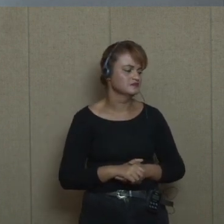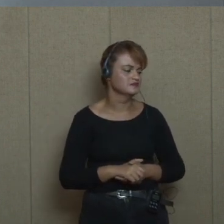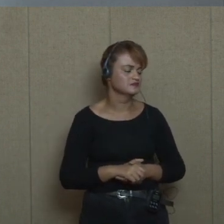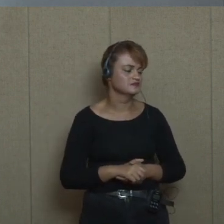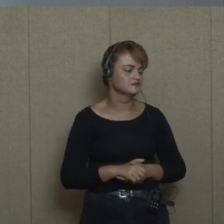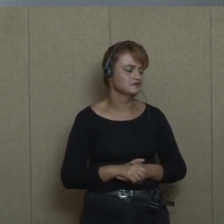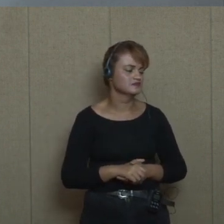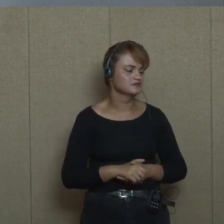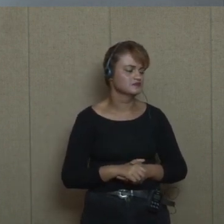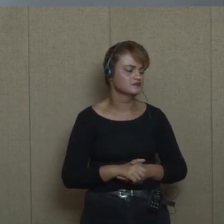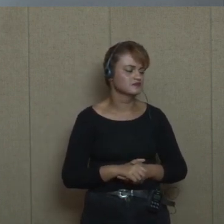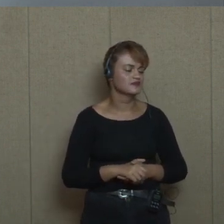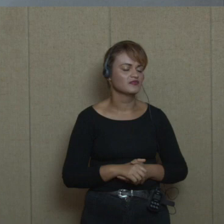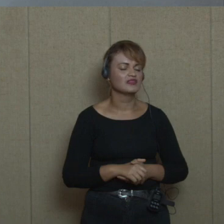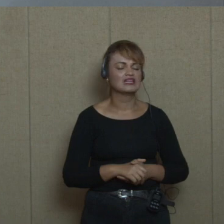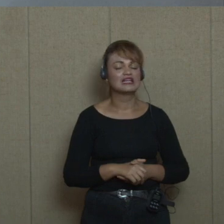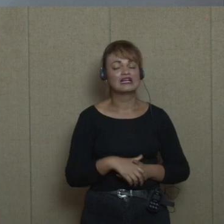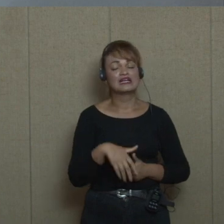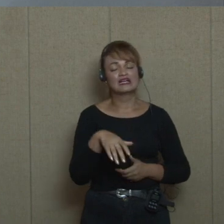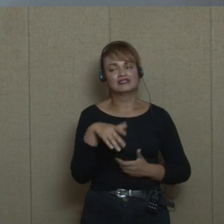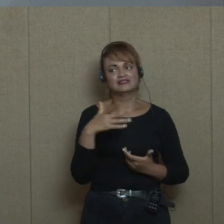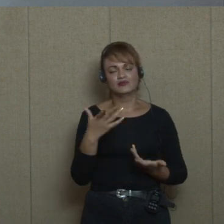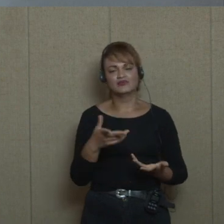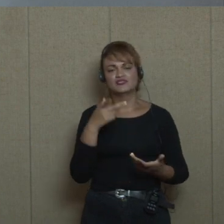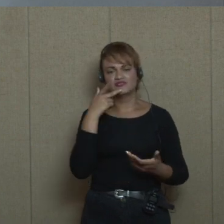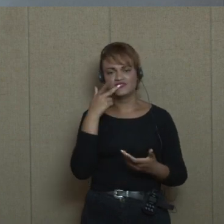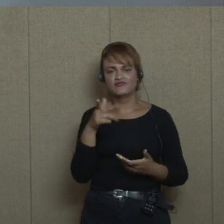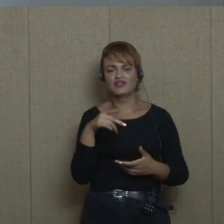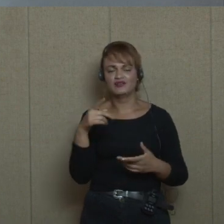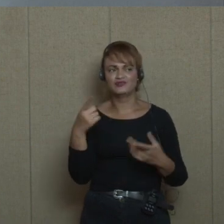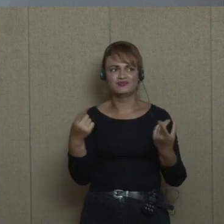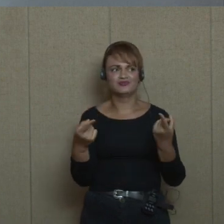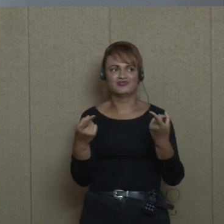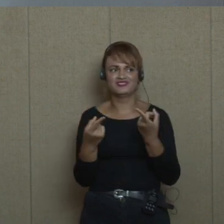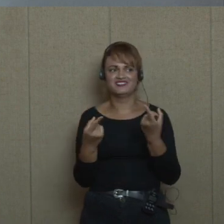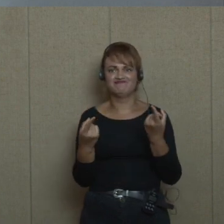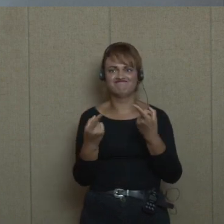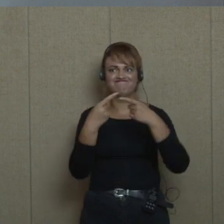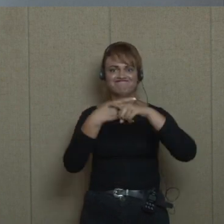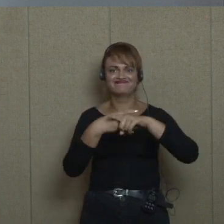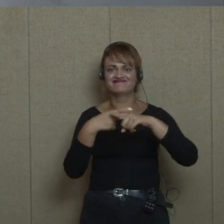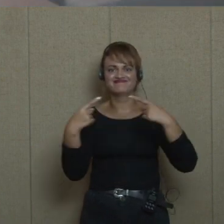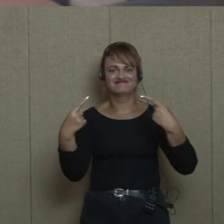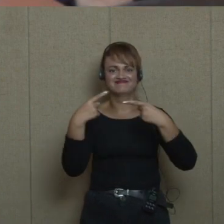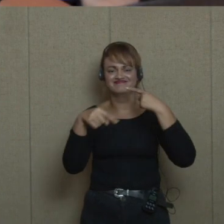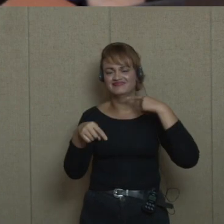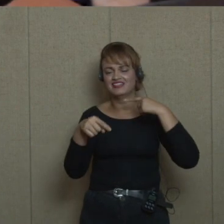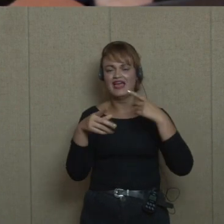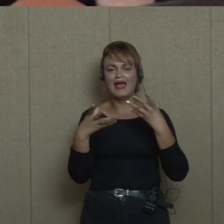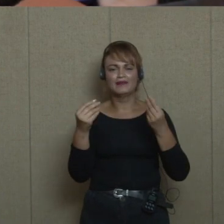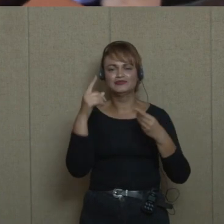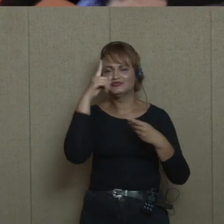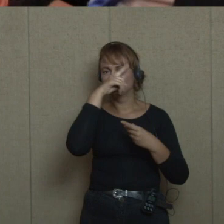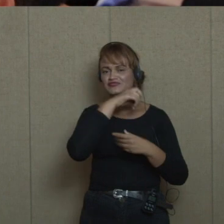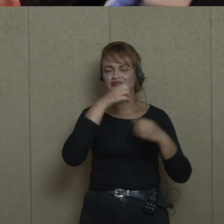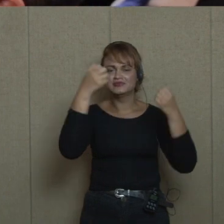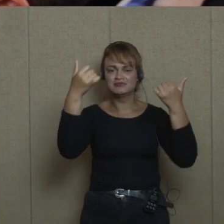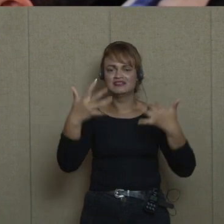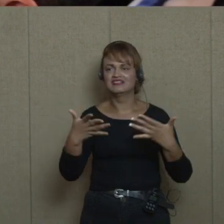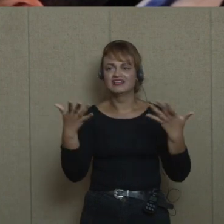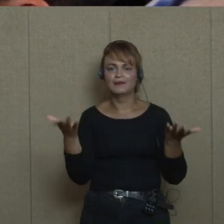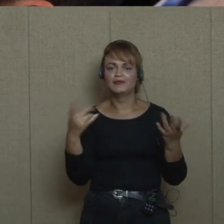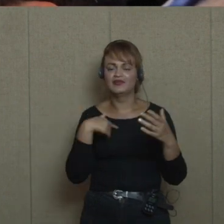a point which is obviously Sim, você falou de um ponto muito controverso. É muito difícil para mim falar disso porque